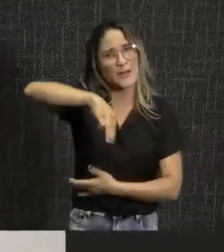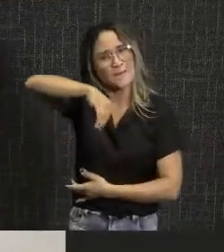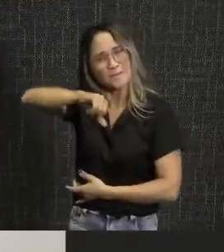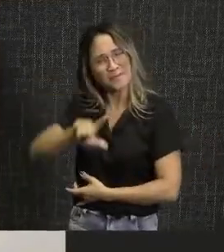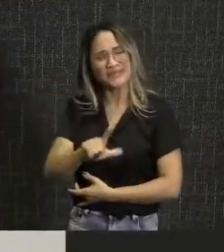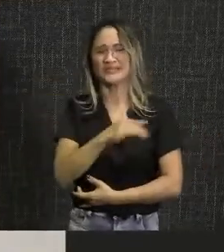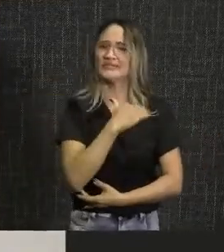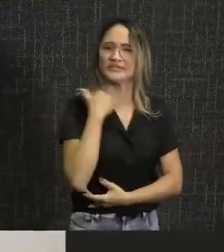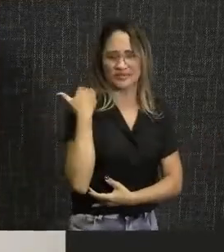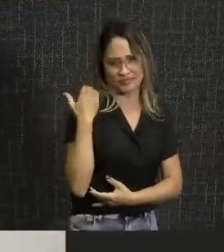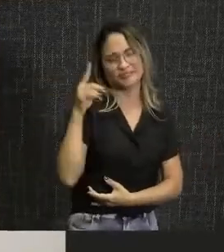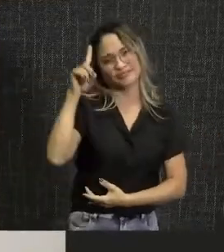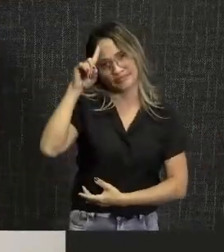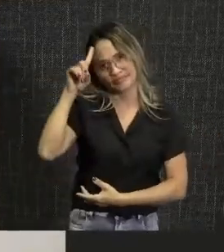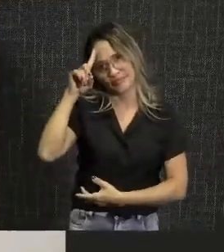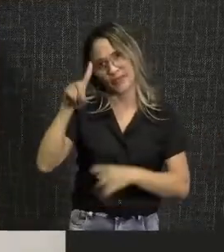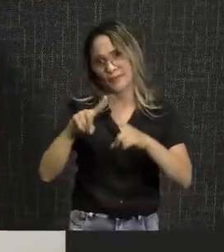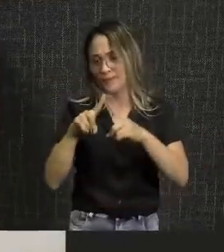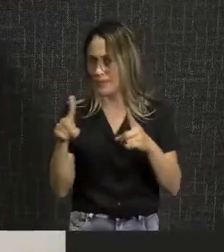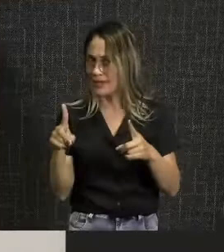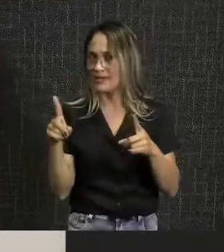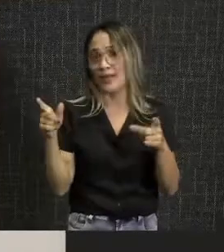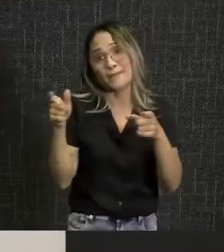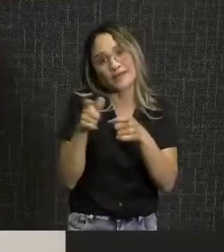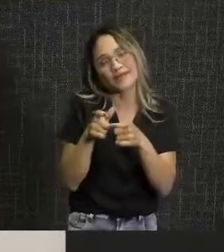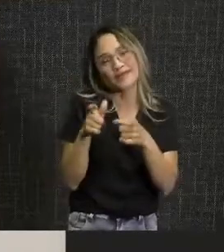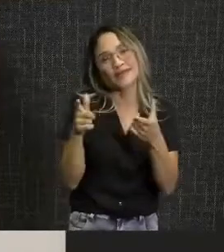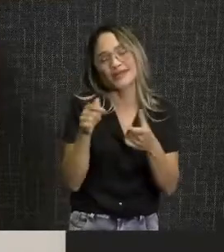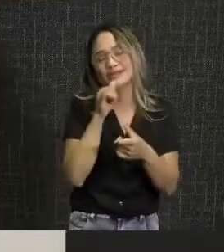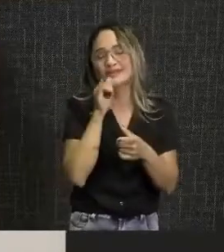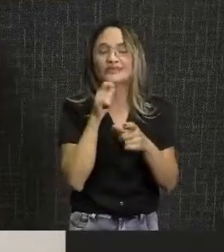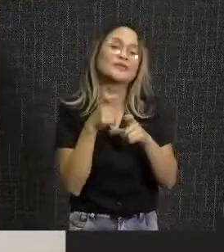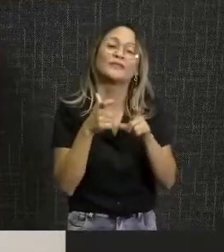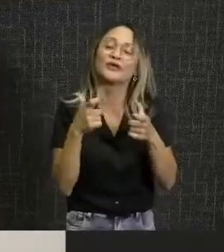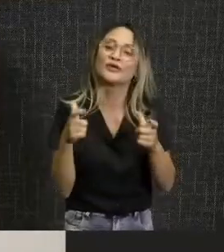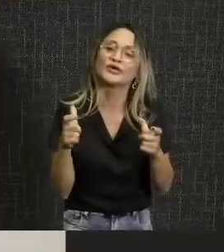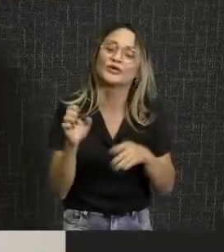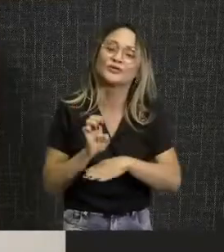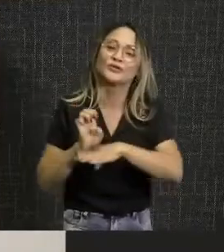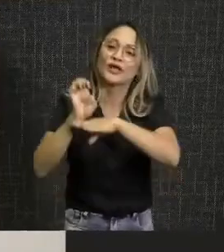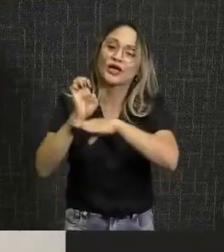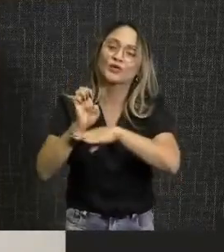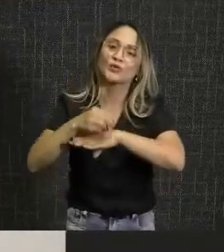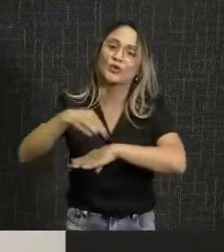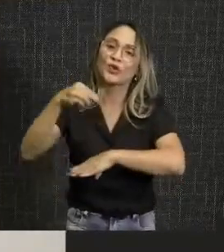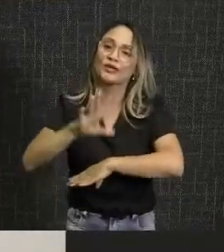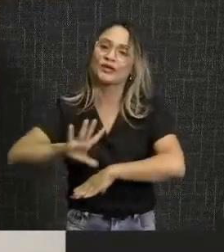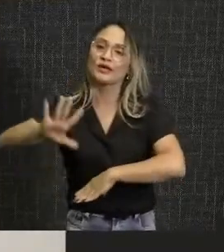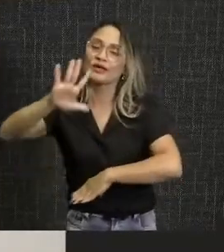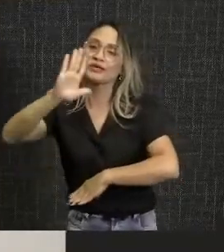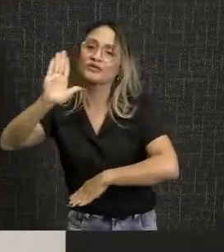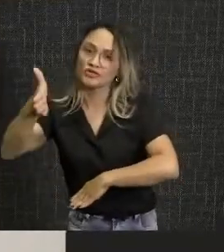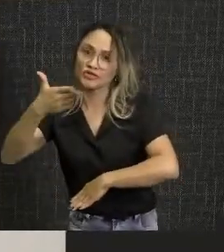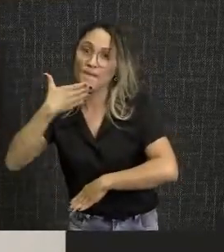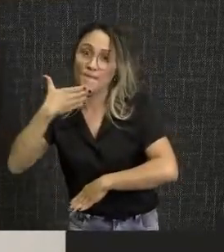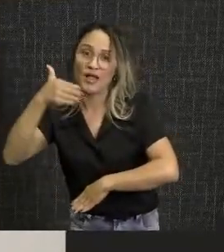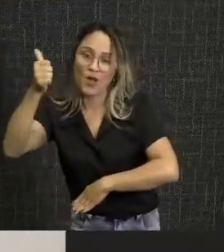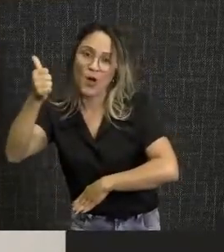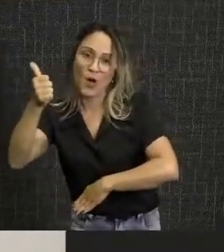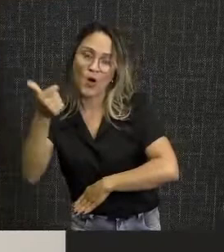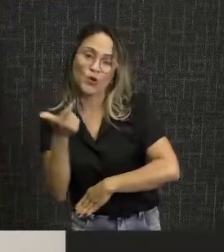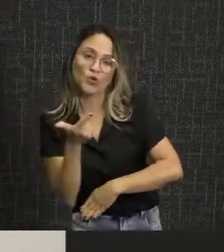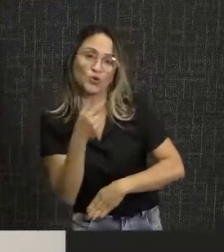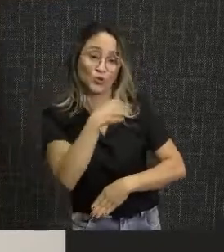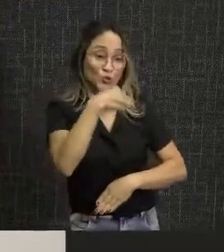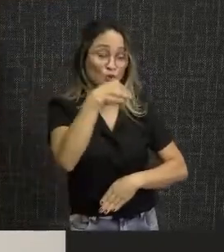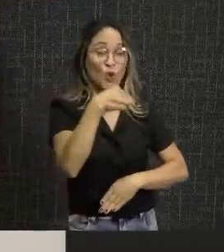melhora. A verdade é que, por exemplo, na maioria dos estados do Nordeste isso já melhorou, alguns estados do